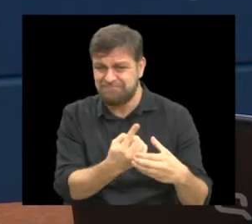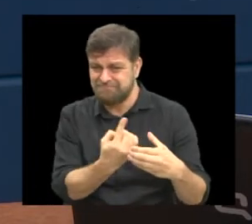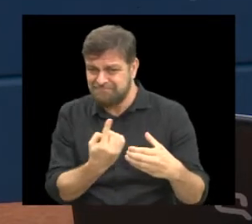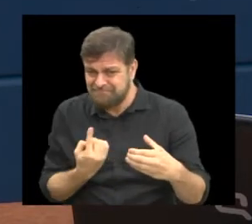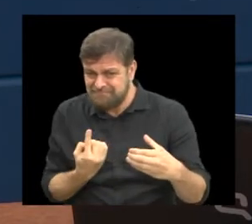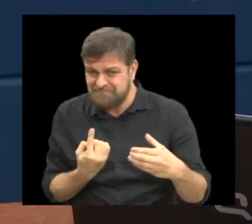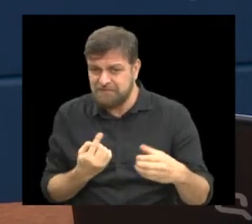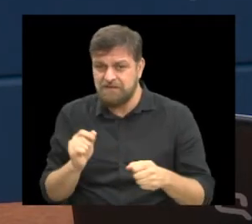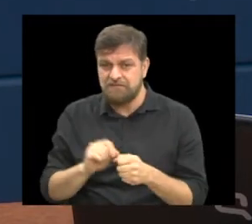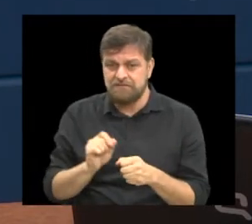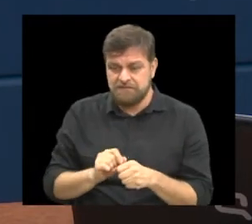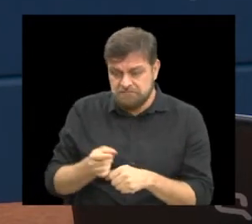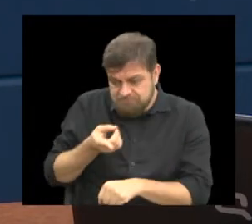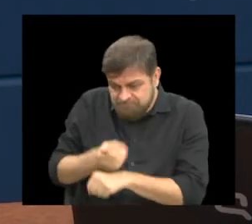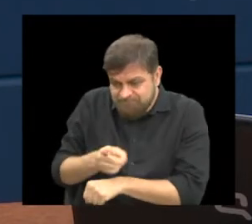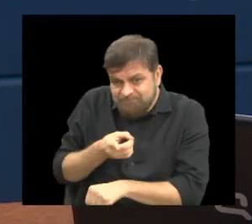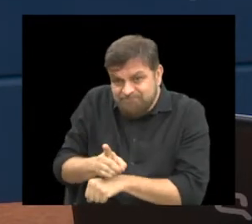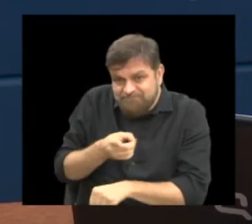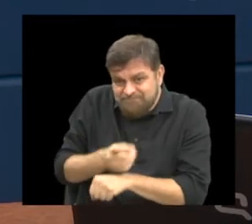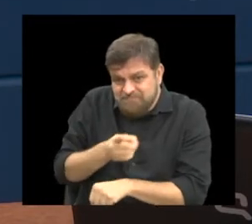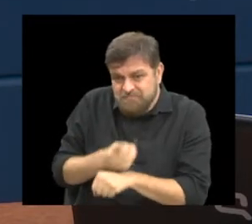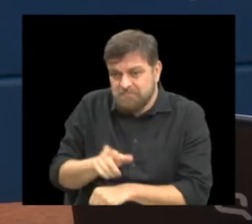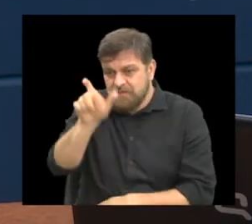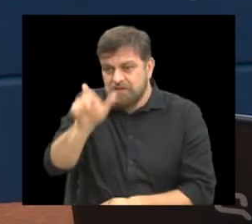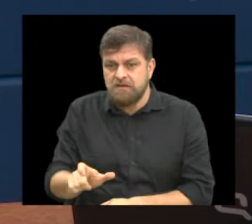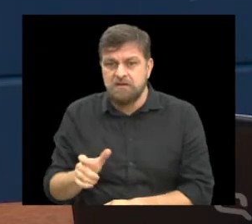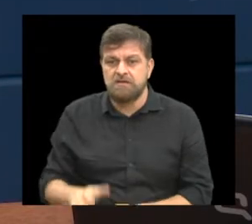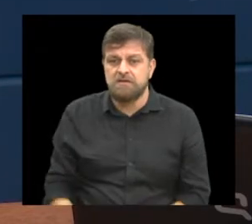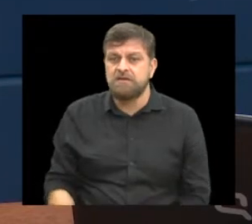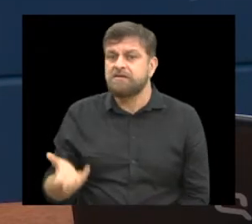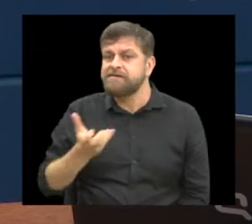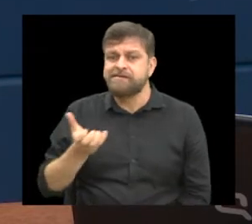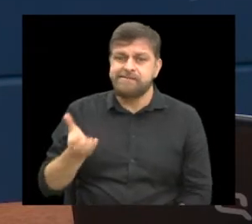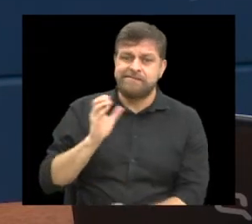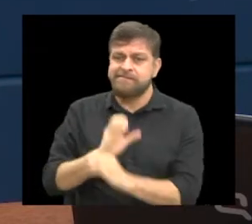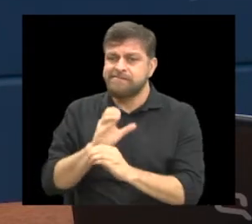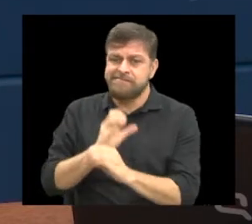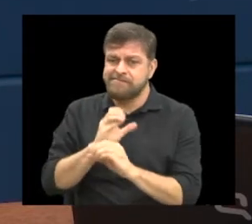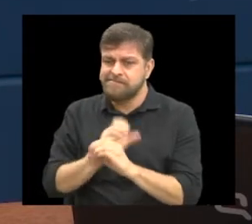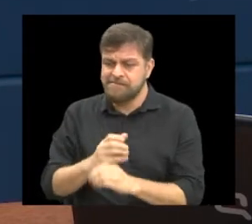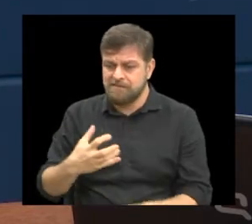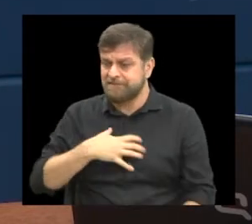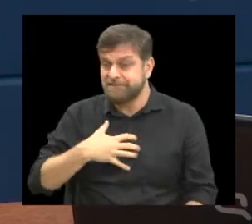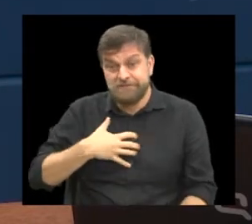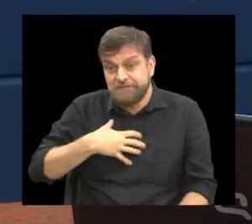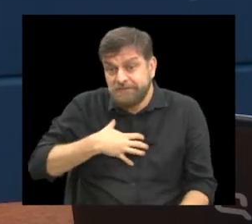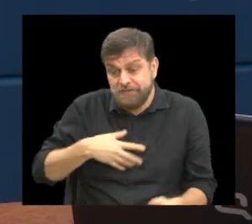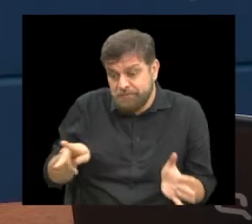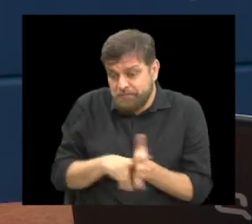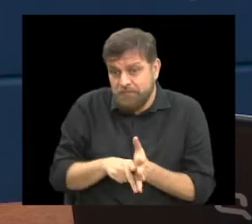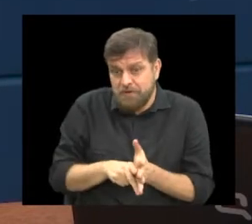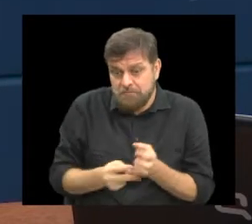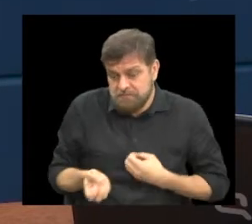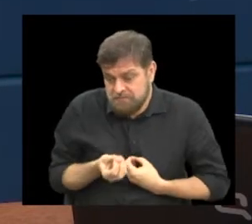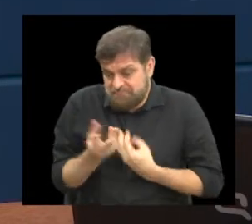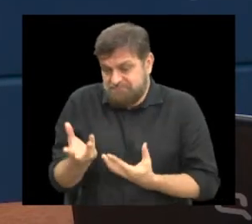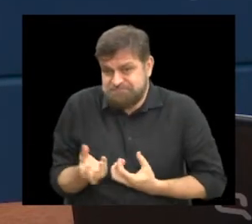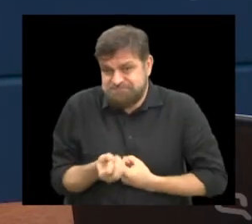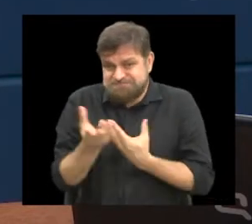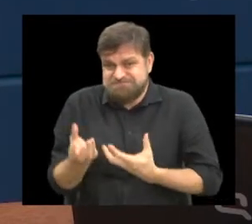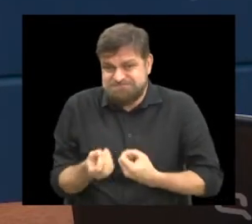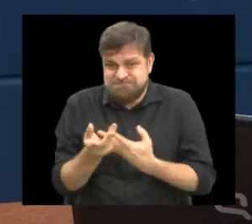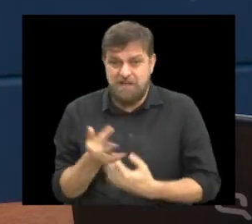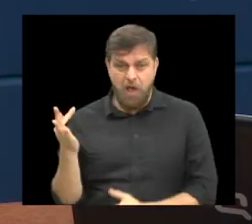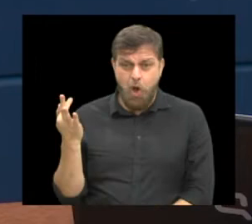pode provocar essa agressividade, numa tentativa de comunicação, numa tentativa de expressar alguma